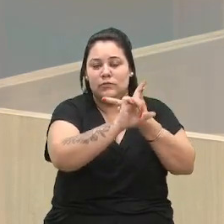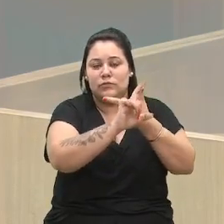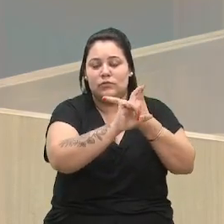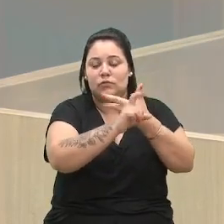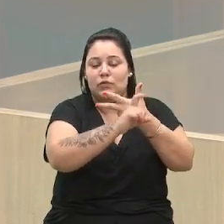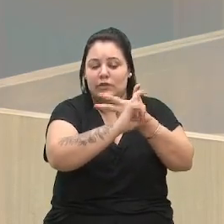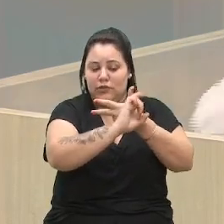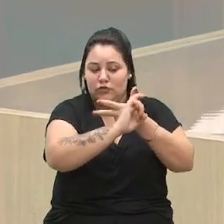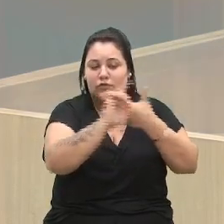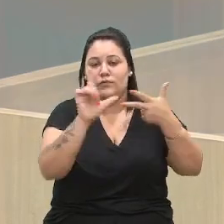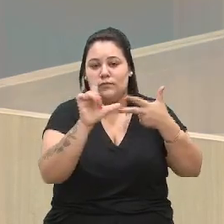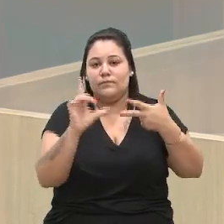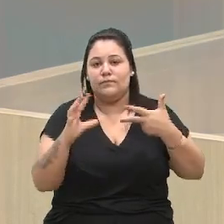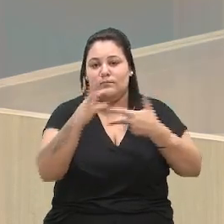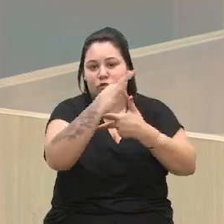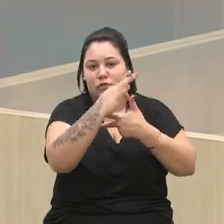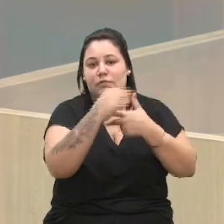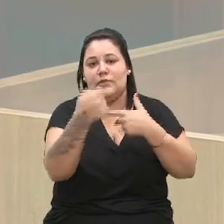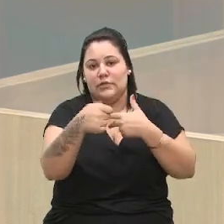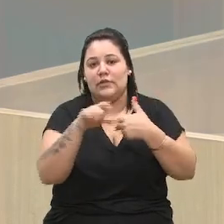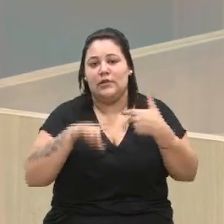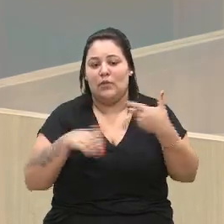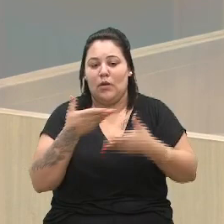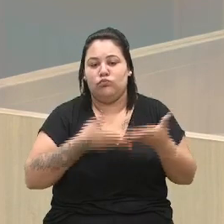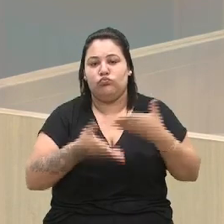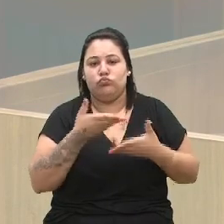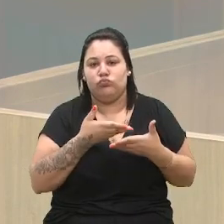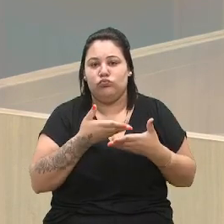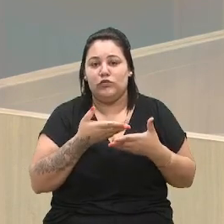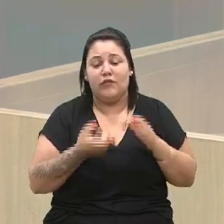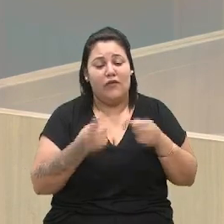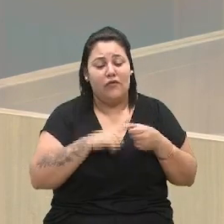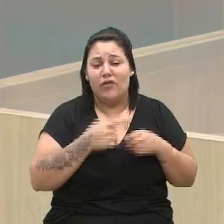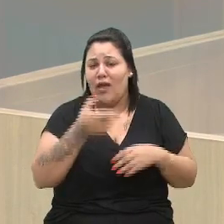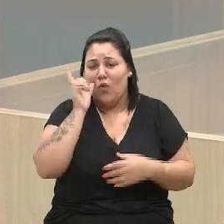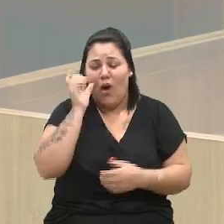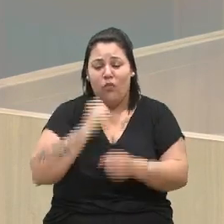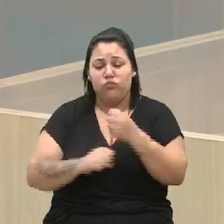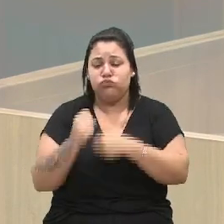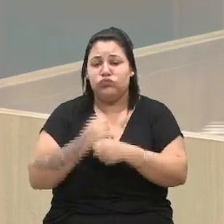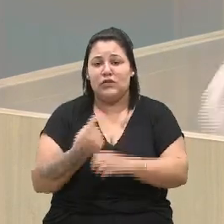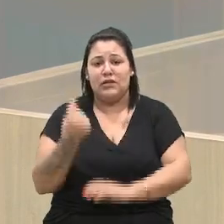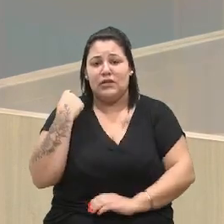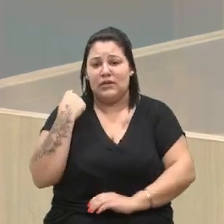anos atrás, e nós sabíamos como era a política pública de Caxias, como